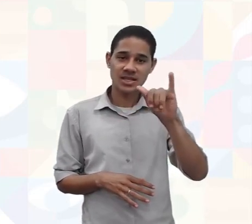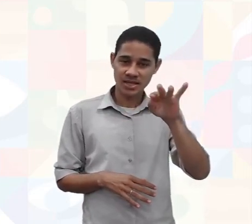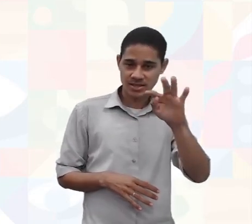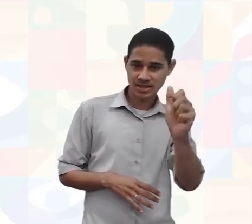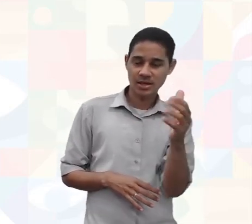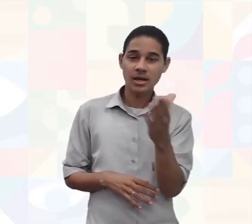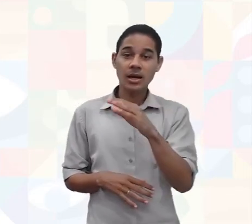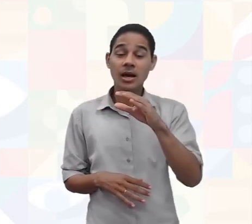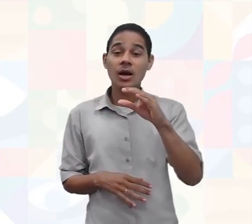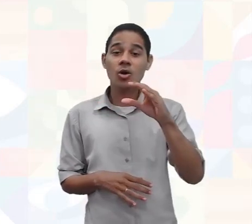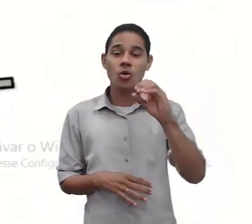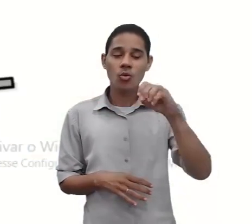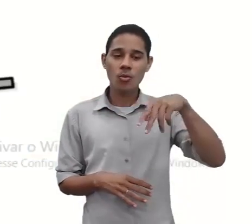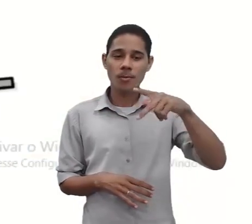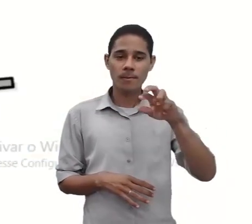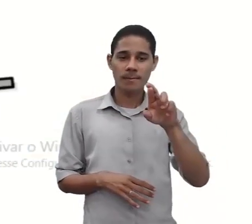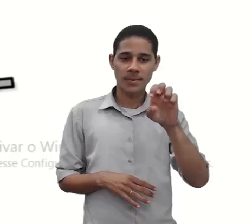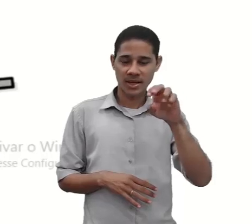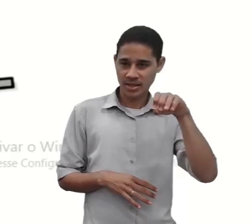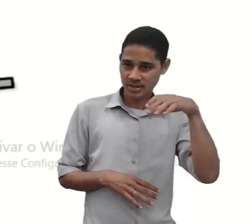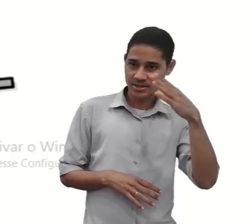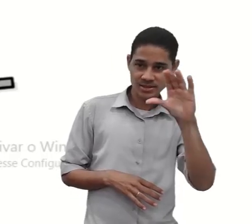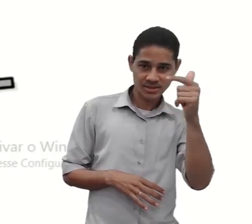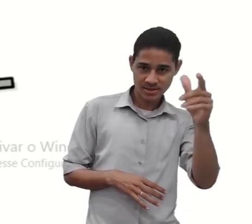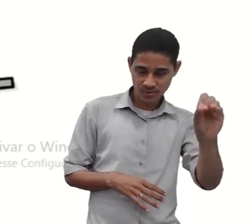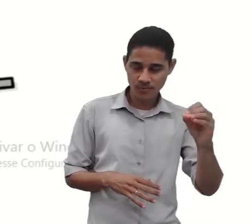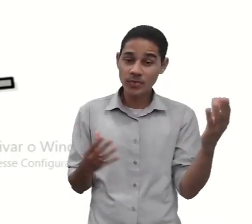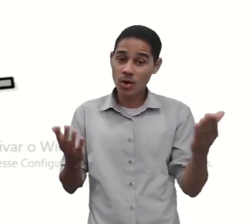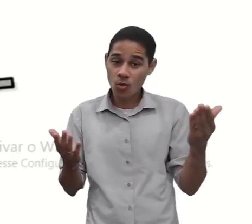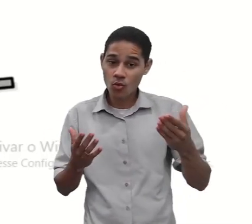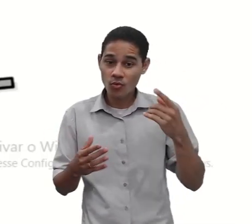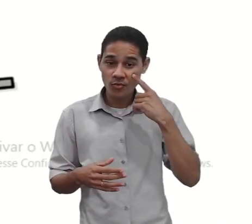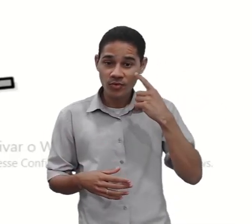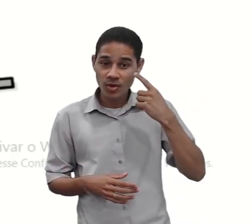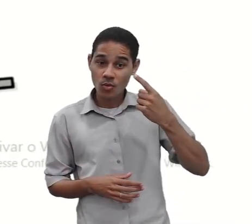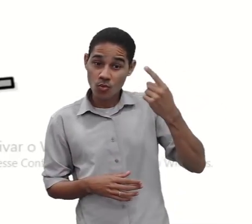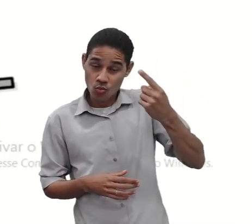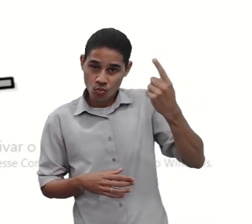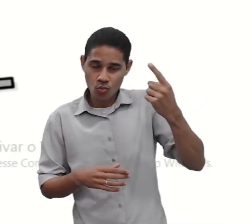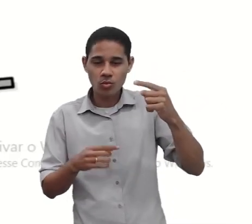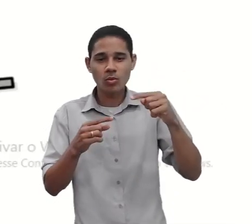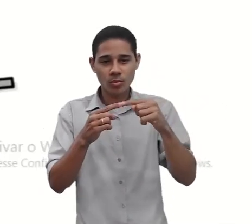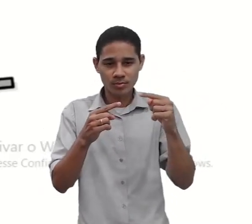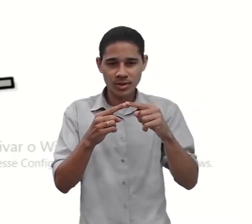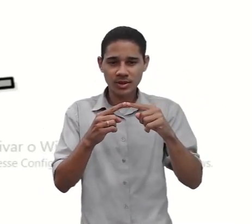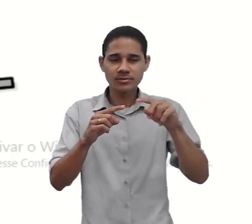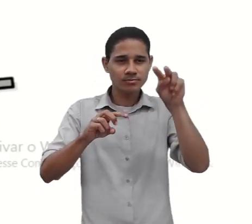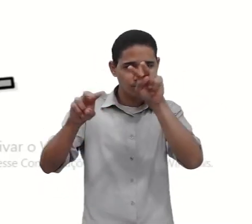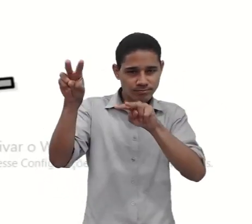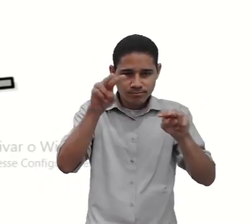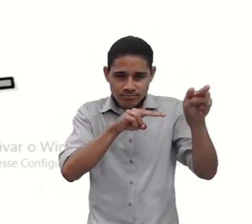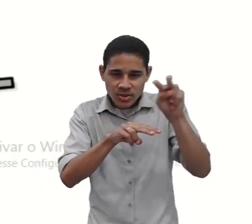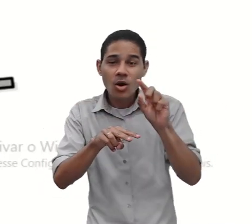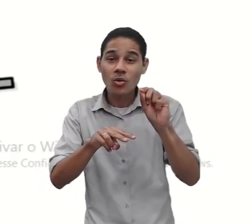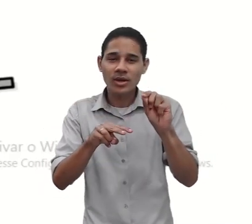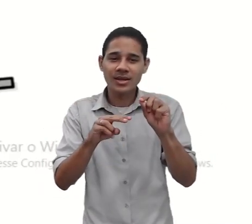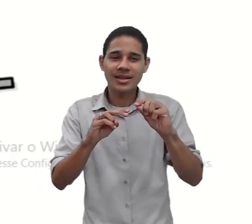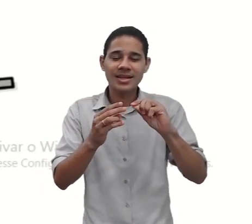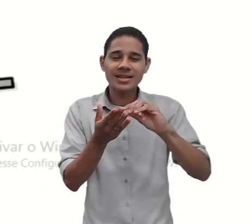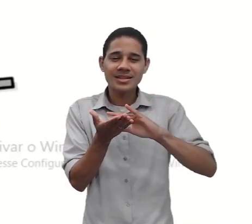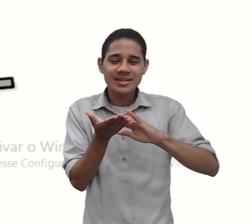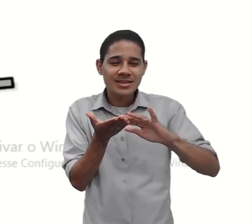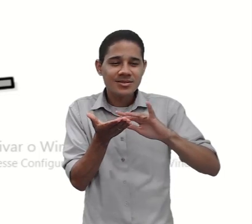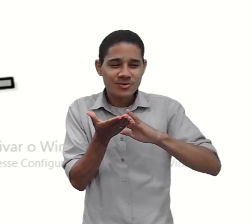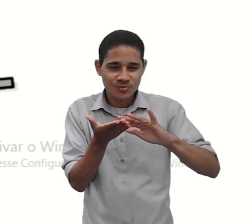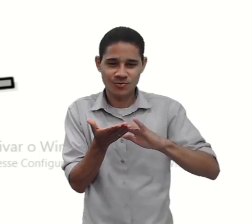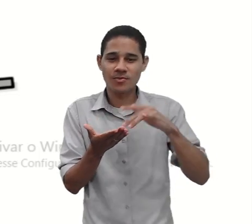E o que tem para hoje? Para hoje vamos ver um elemento da composição visual, que é a textura, e vamos ver mais 3 princípios do